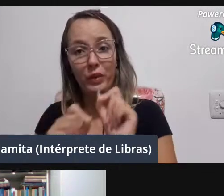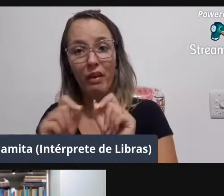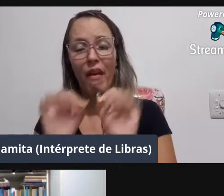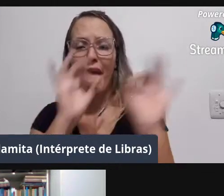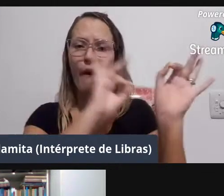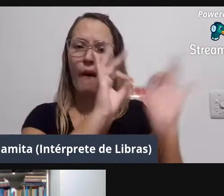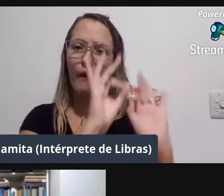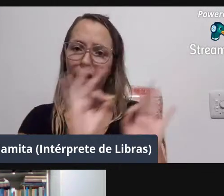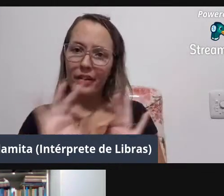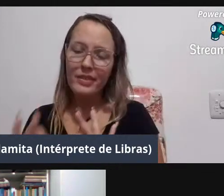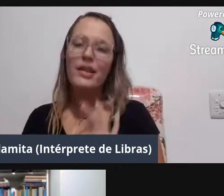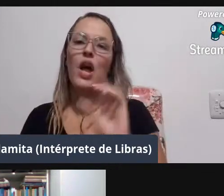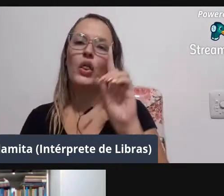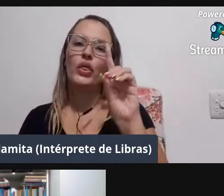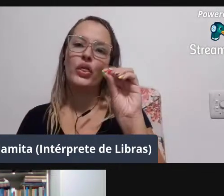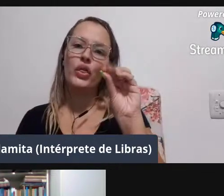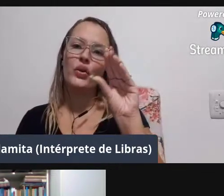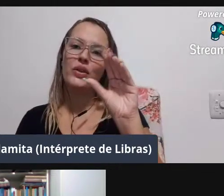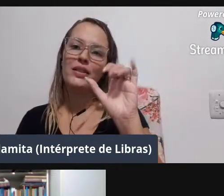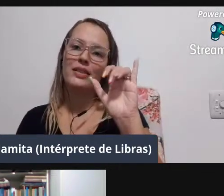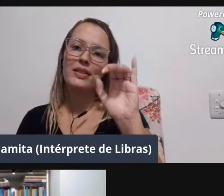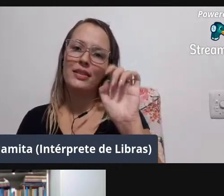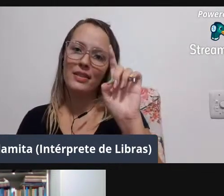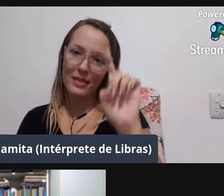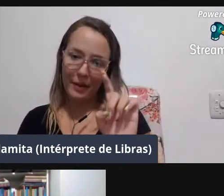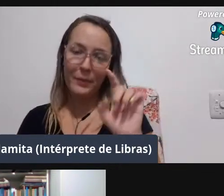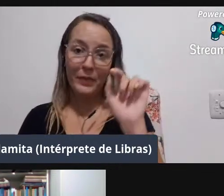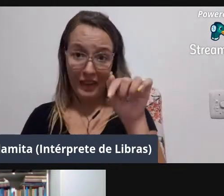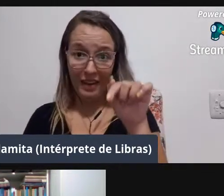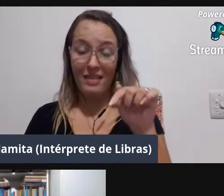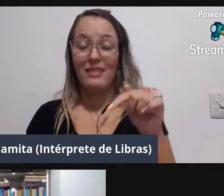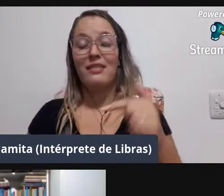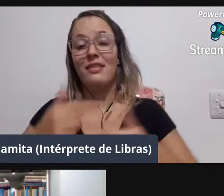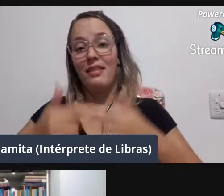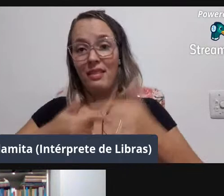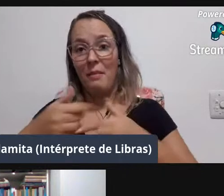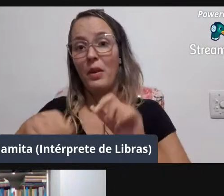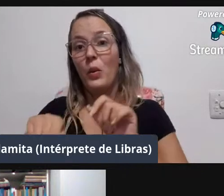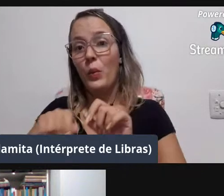organizando um dossiê na Revista Brasileira de História da Educação sobre